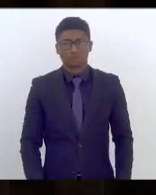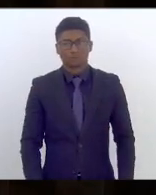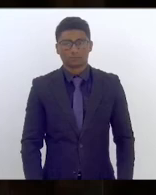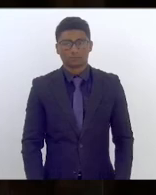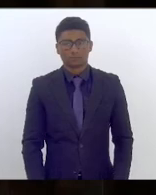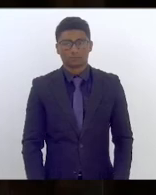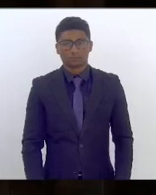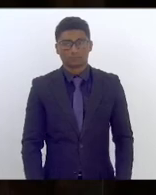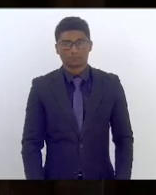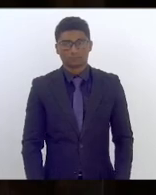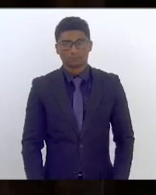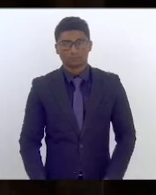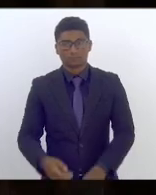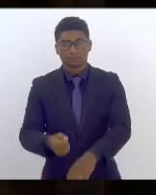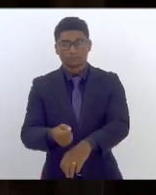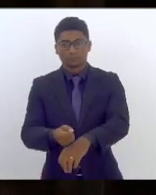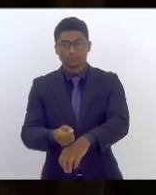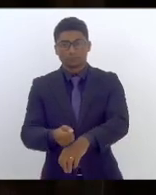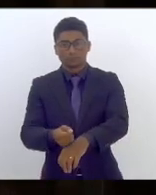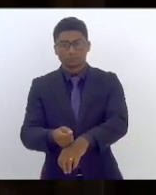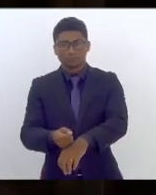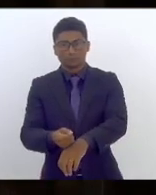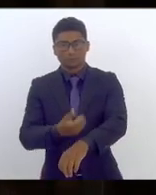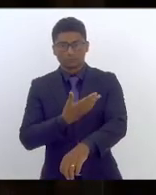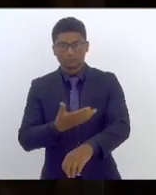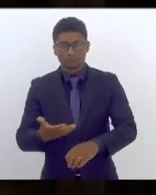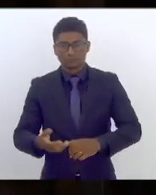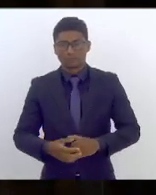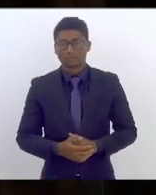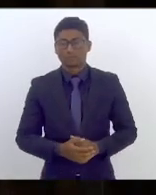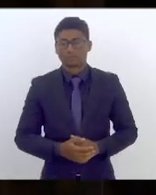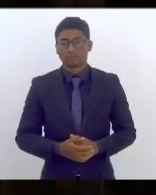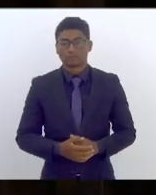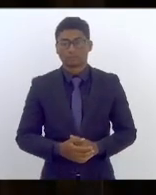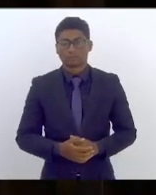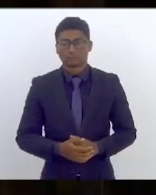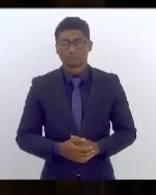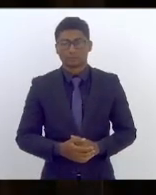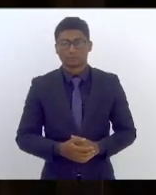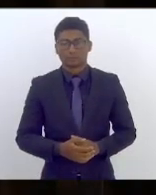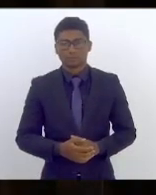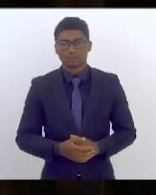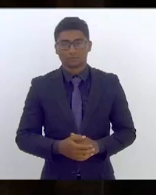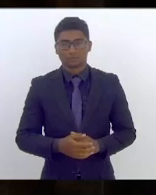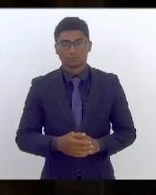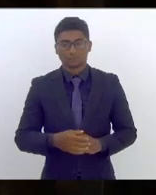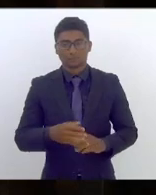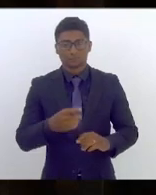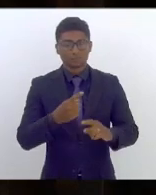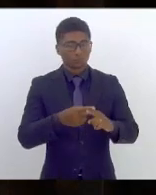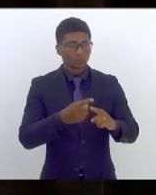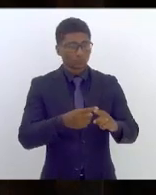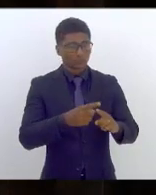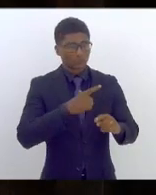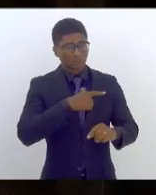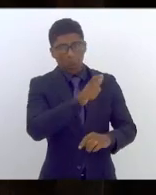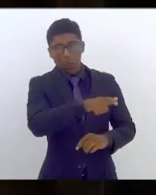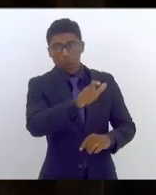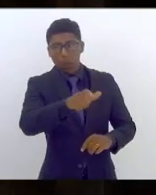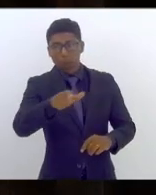sabe isso é emocionante né todos que na realidade gostariam até de estar concorrendo com ele essa